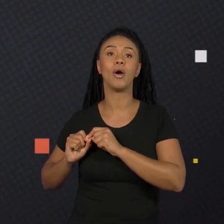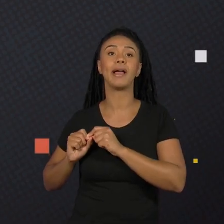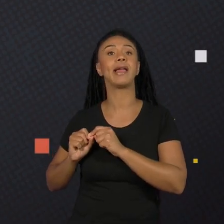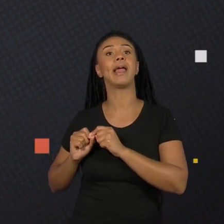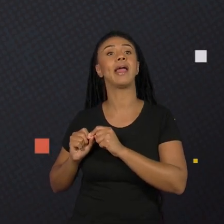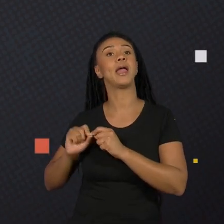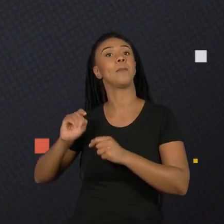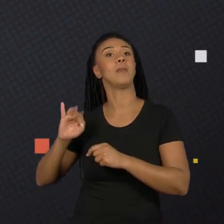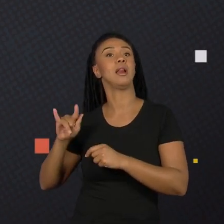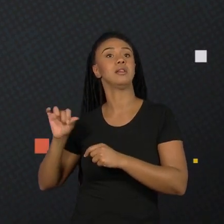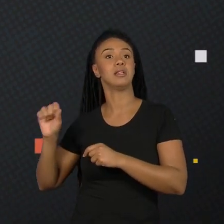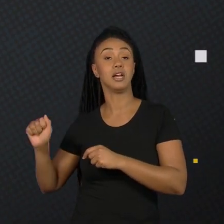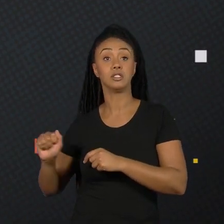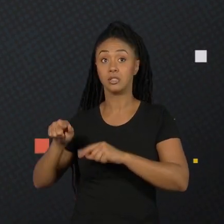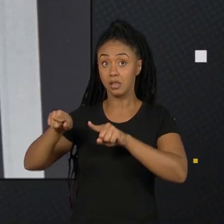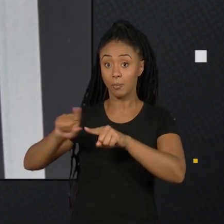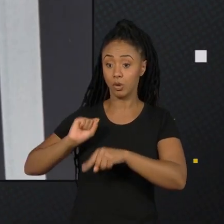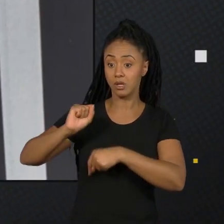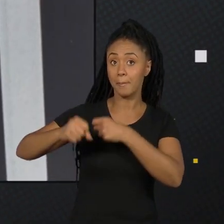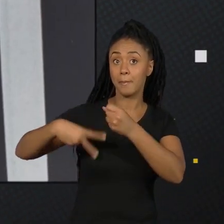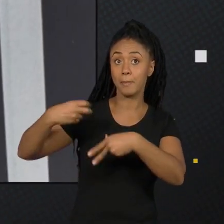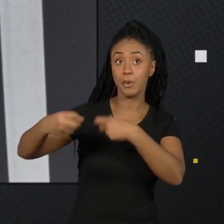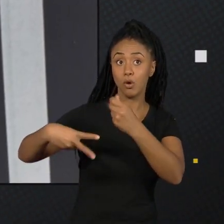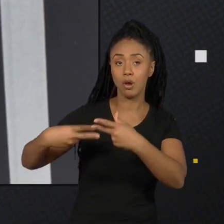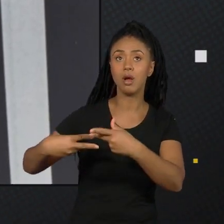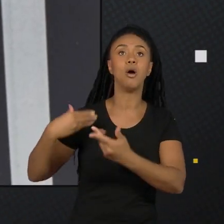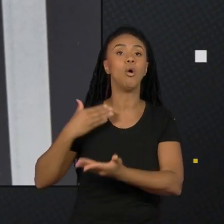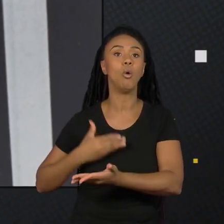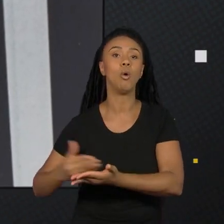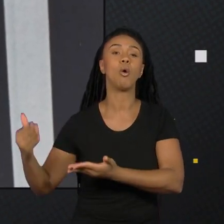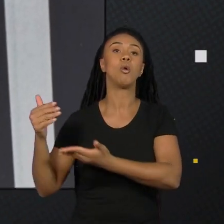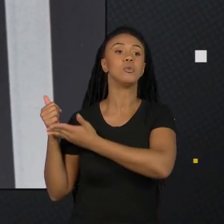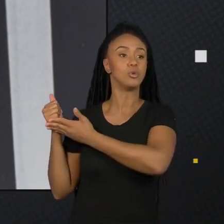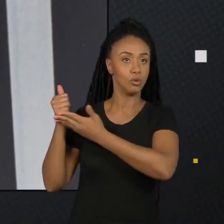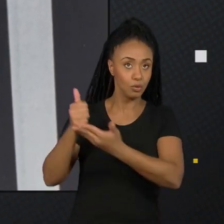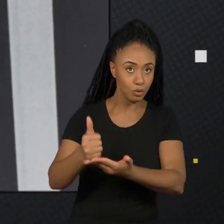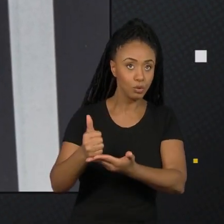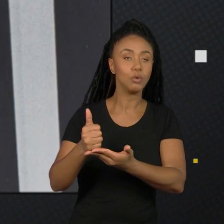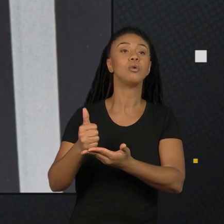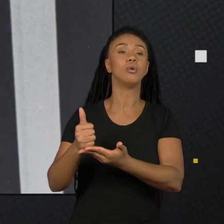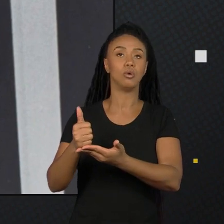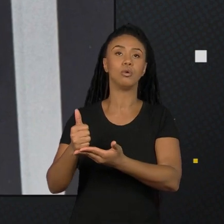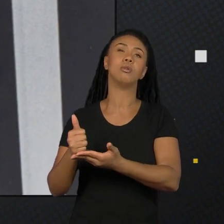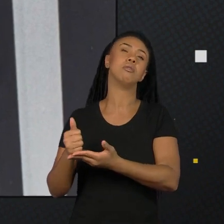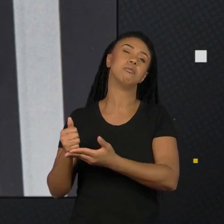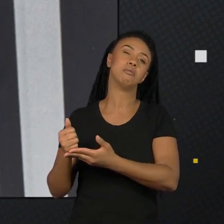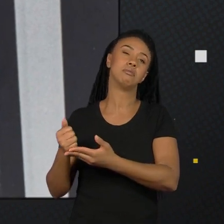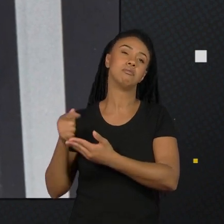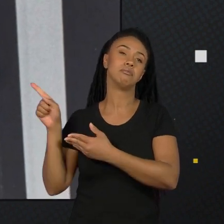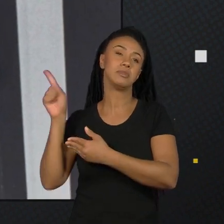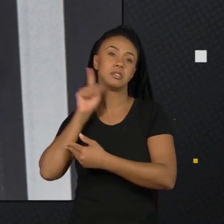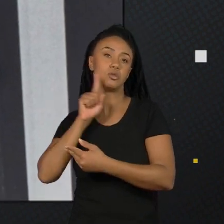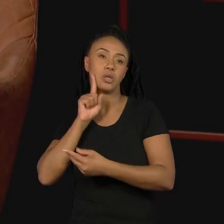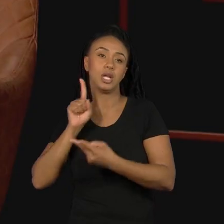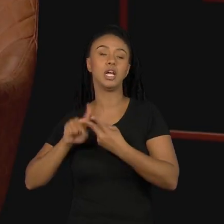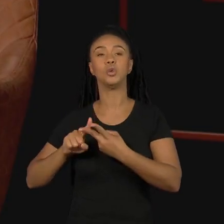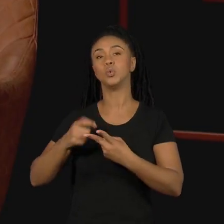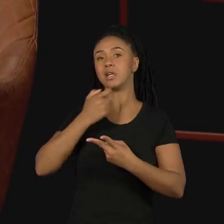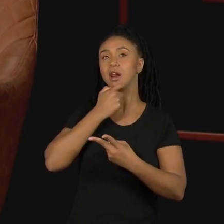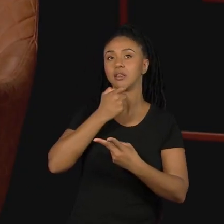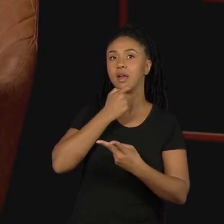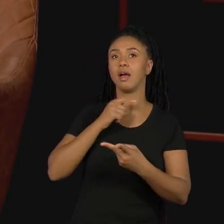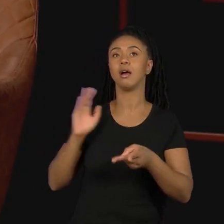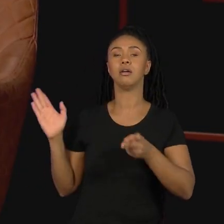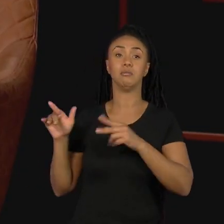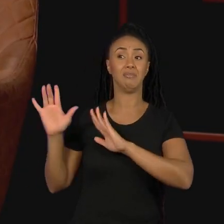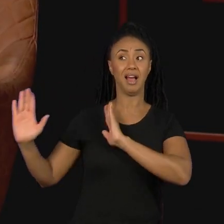fundamental, que trouxe a pop art em peso, a pop art americana, inglesa, etc., tudo. E estou